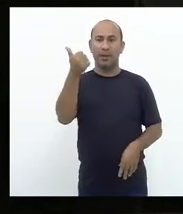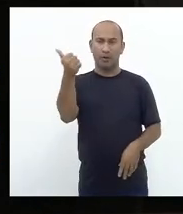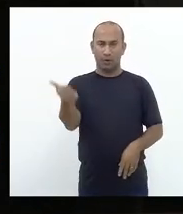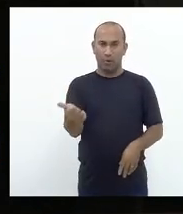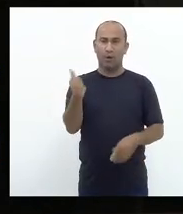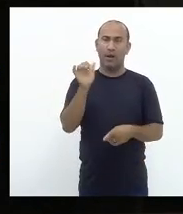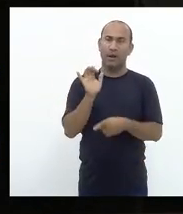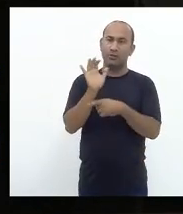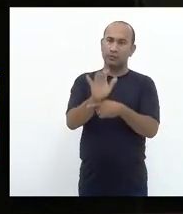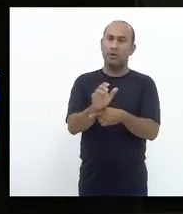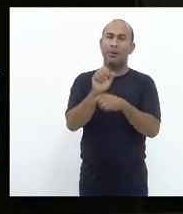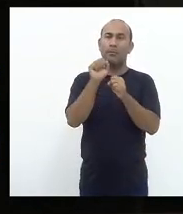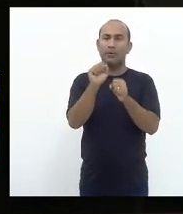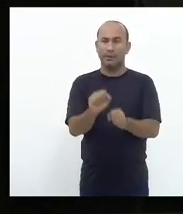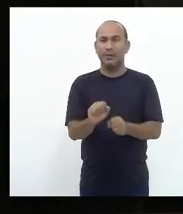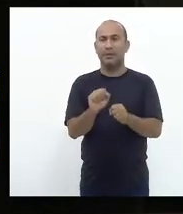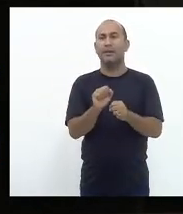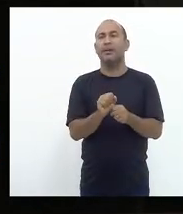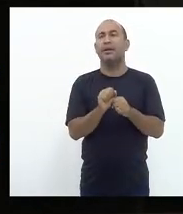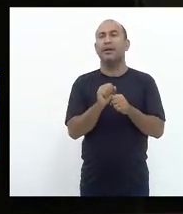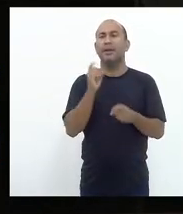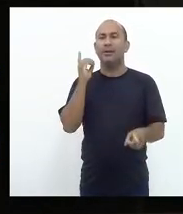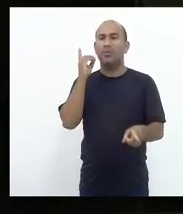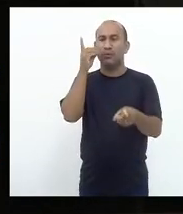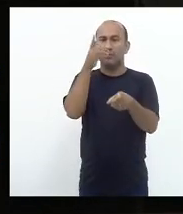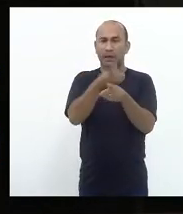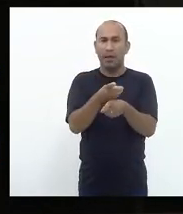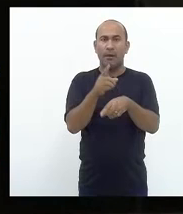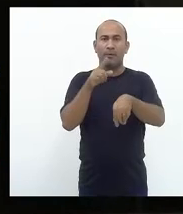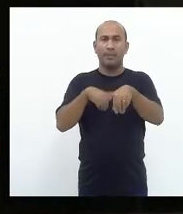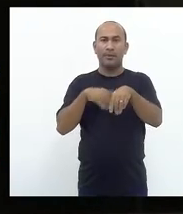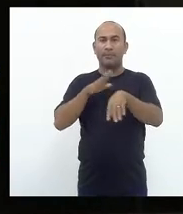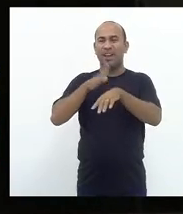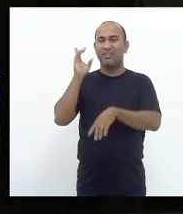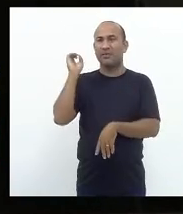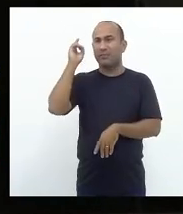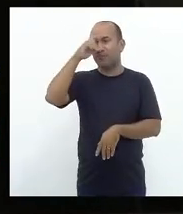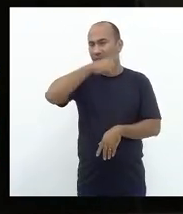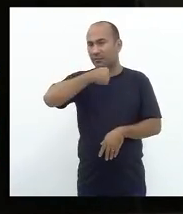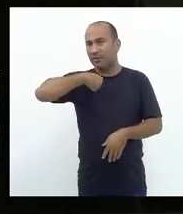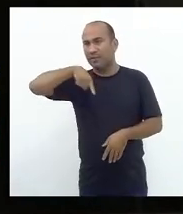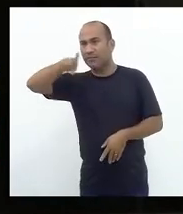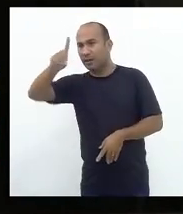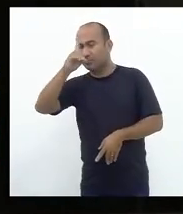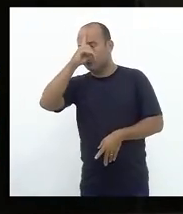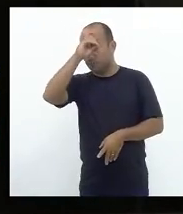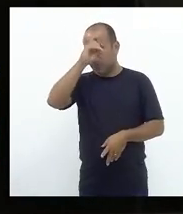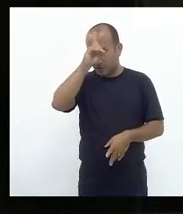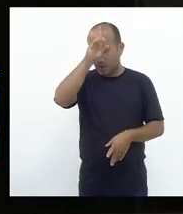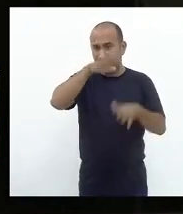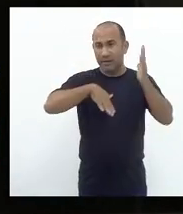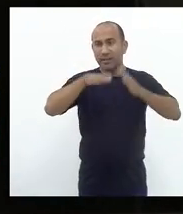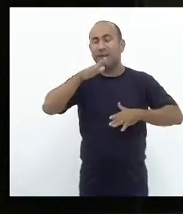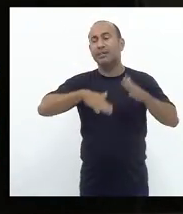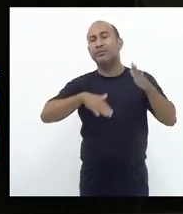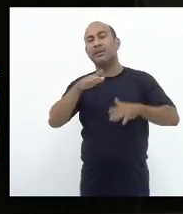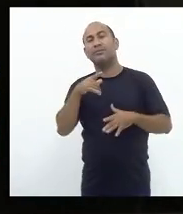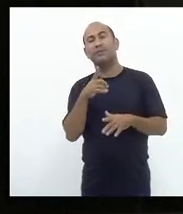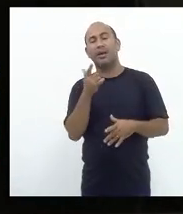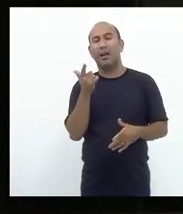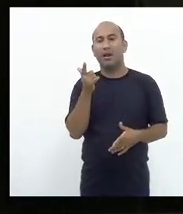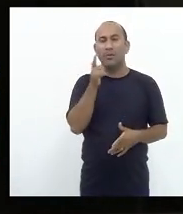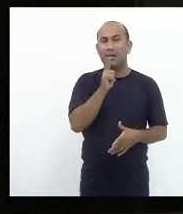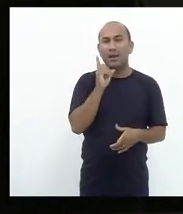por poder encontrar, num dos momentos mais difíceis, quando você está indo ao hospital e muitas das vezes você não